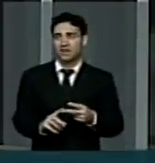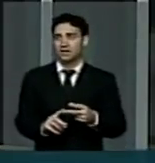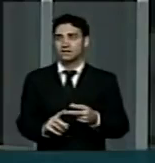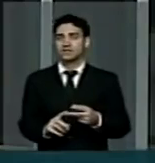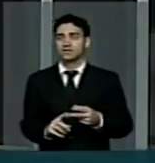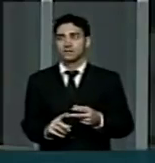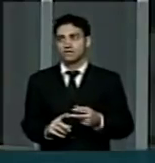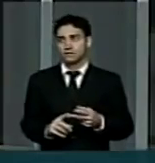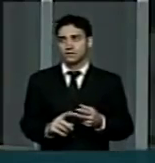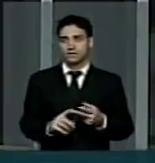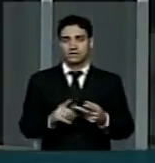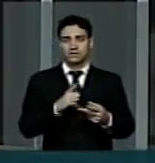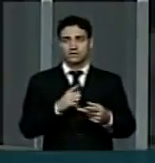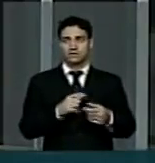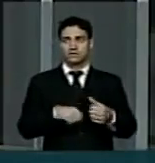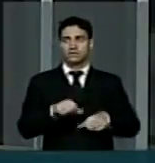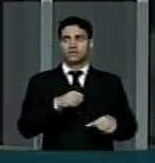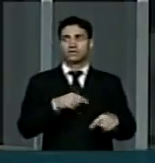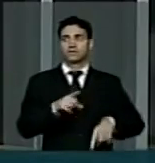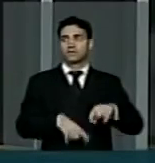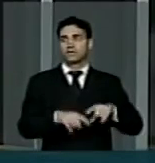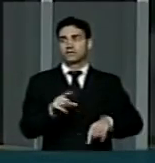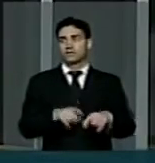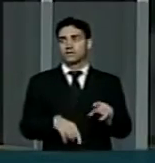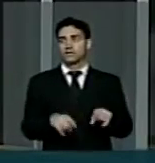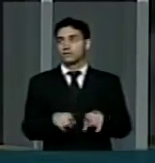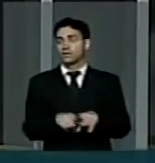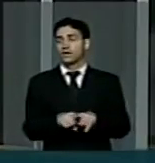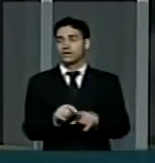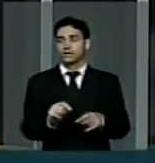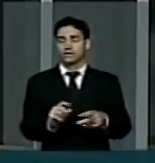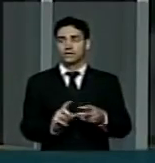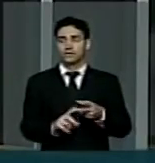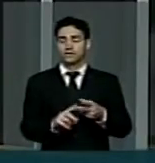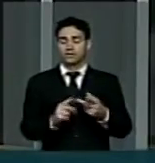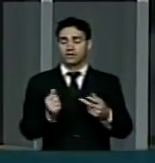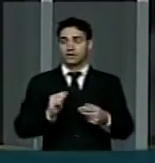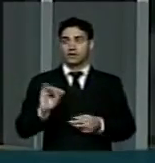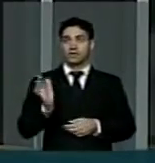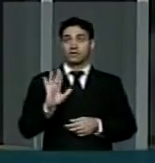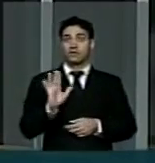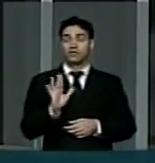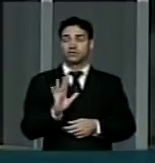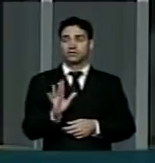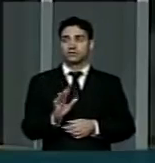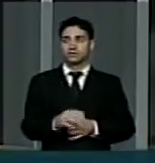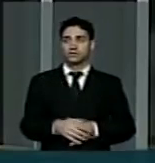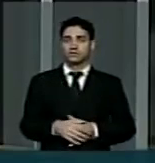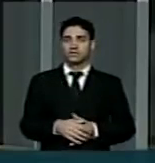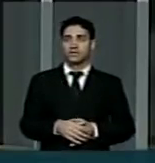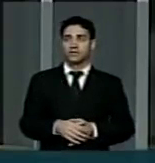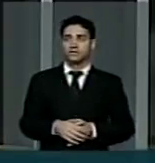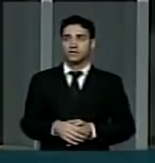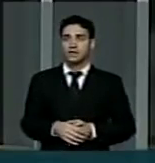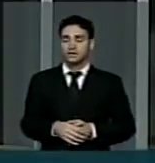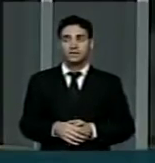dentro da mercadoria. Então torna-se caro a carga tributária. E depois, deputada,